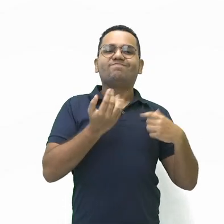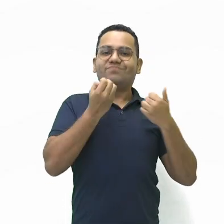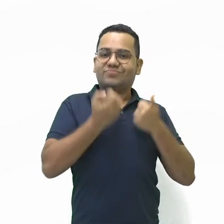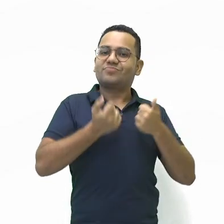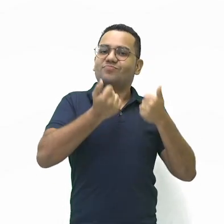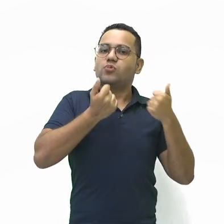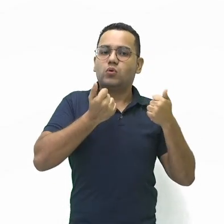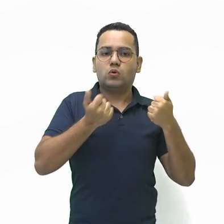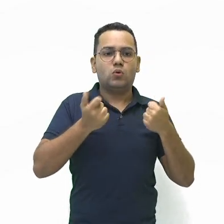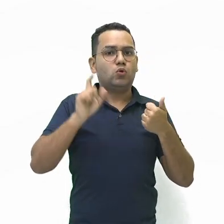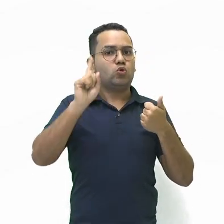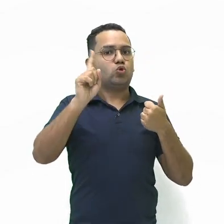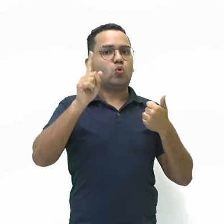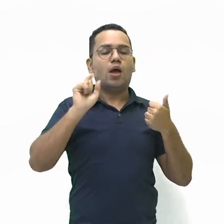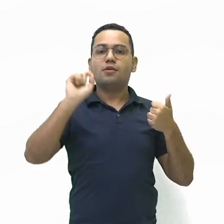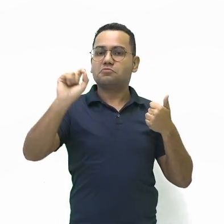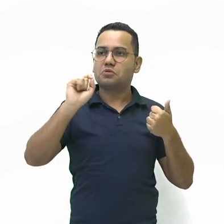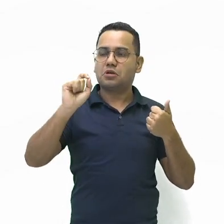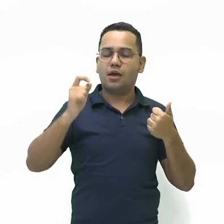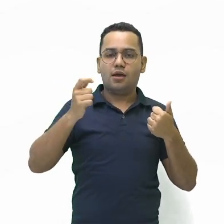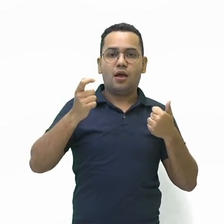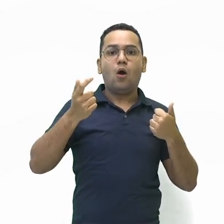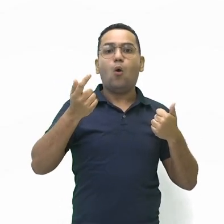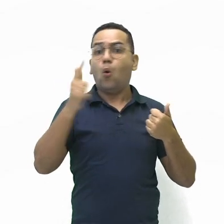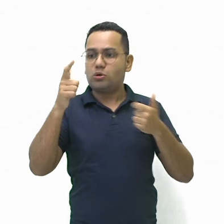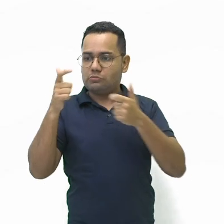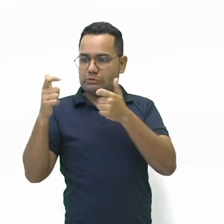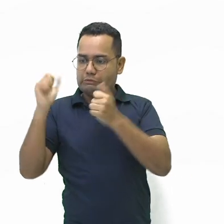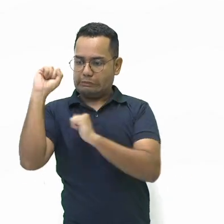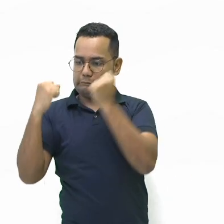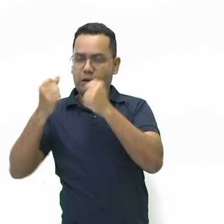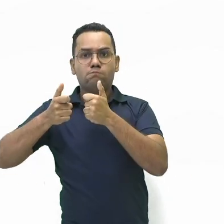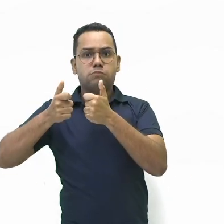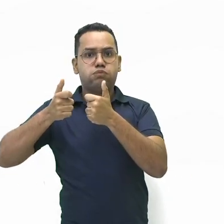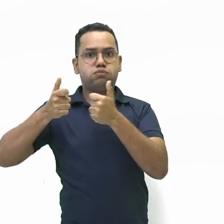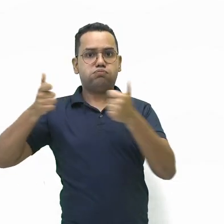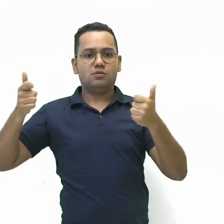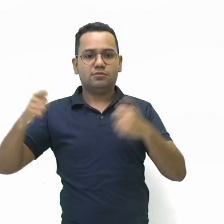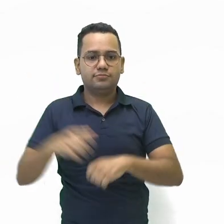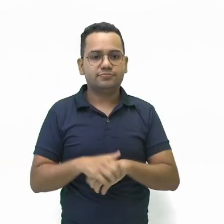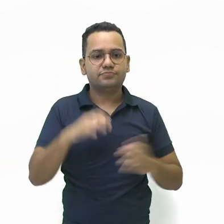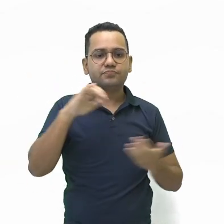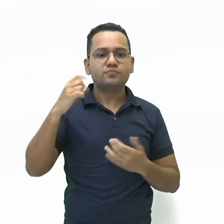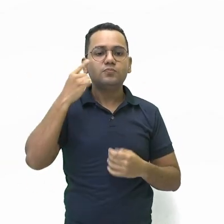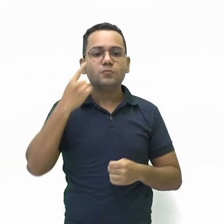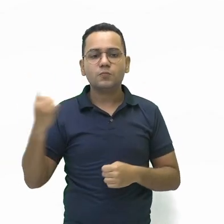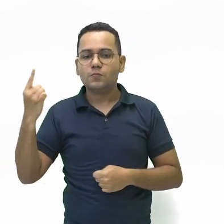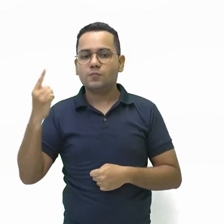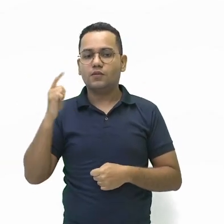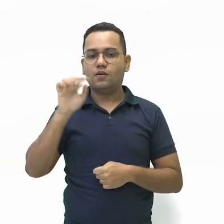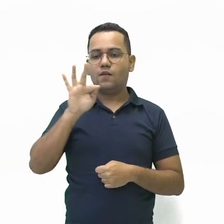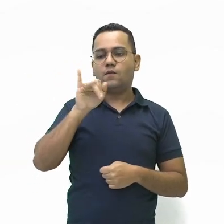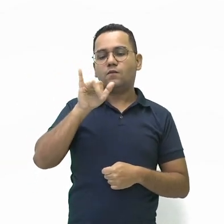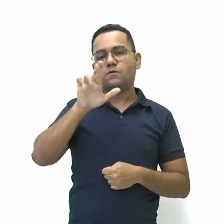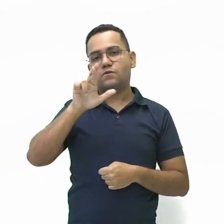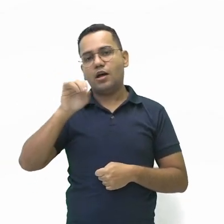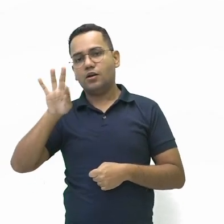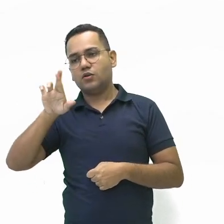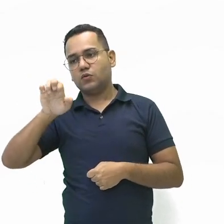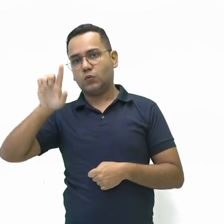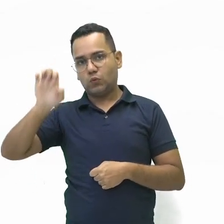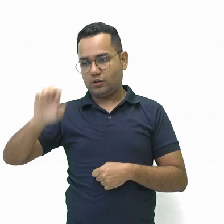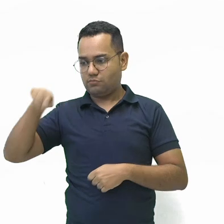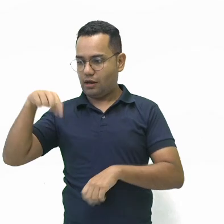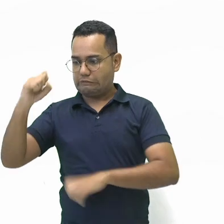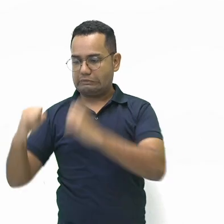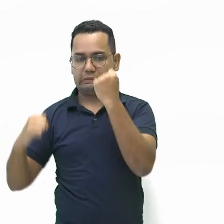entorno. E não uma grande empresa, como a gente vai ver inclusive na próxima tela, né? Quando a gente fala de fair trade, e não de uma grande